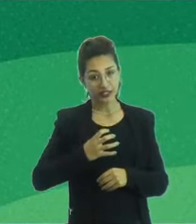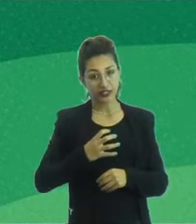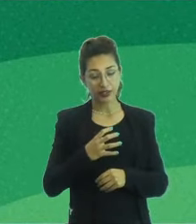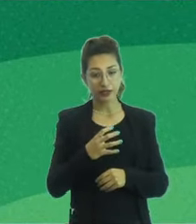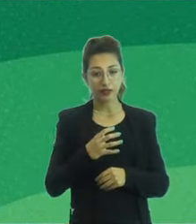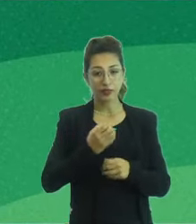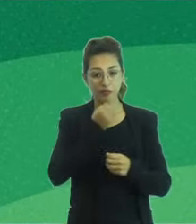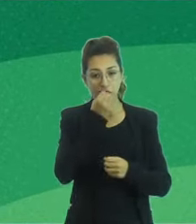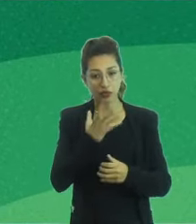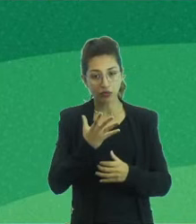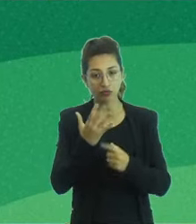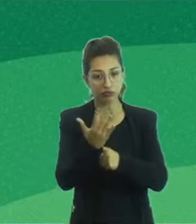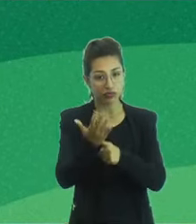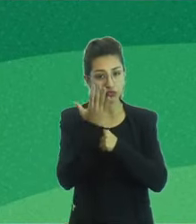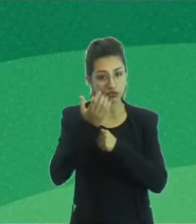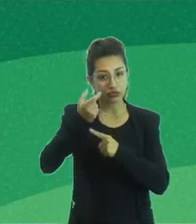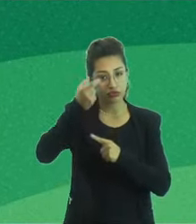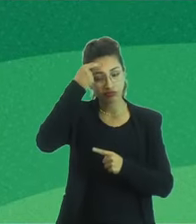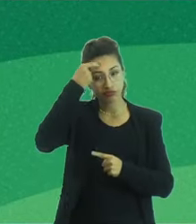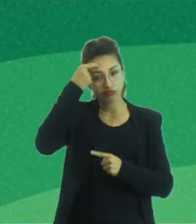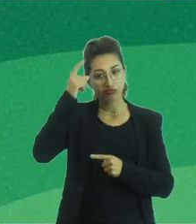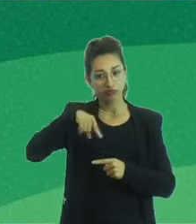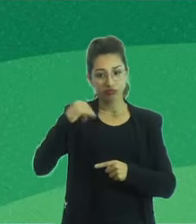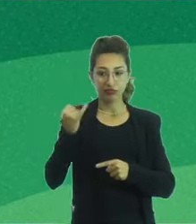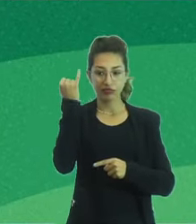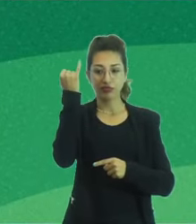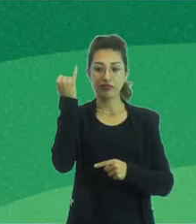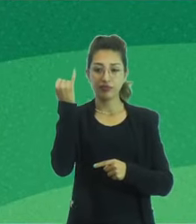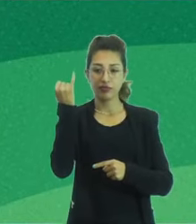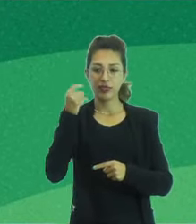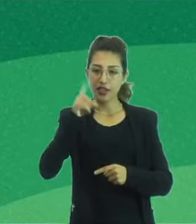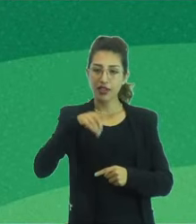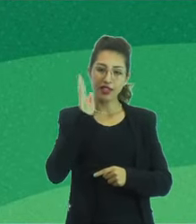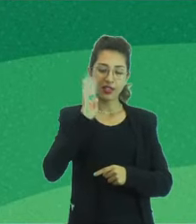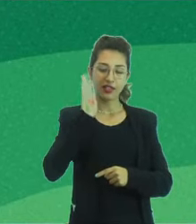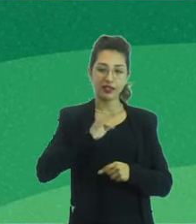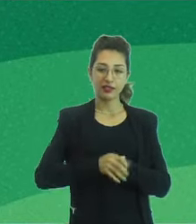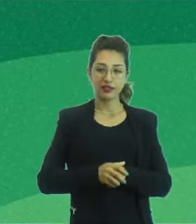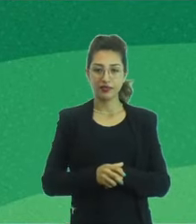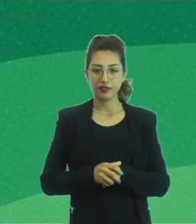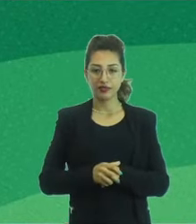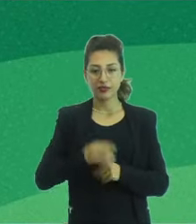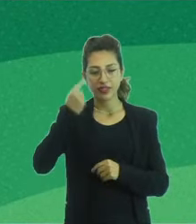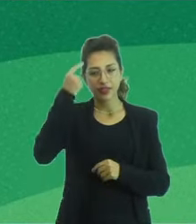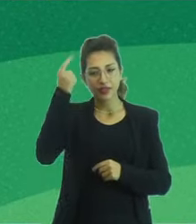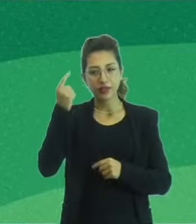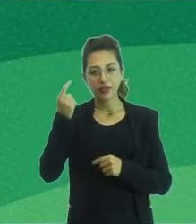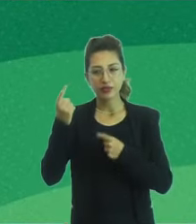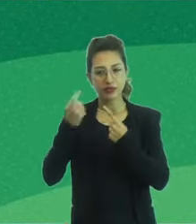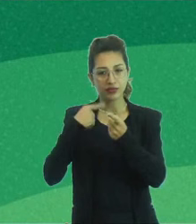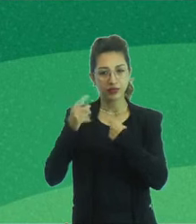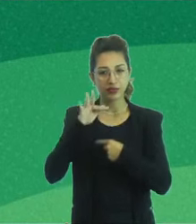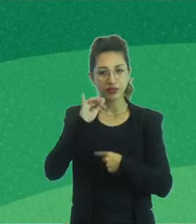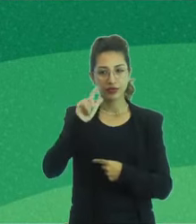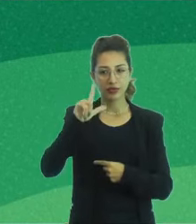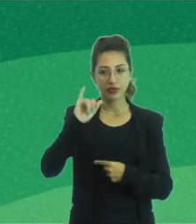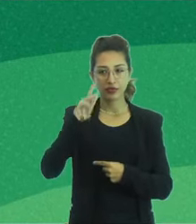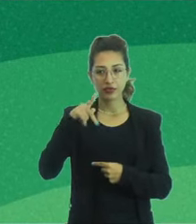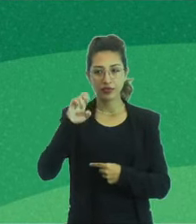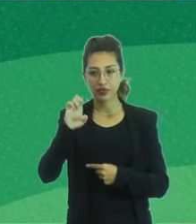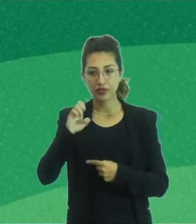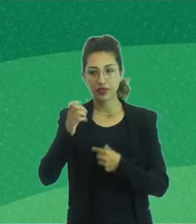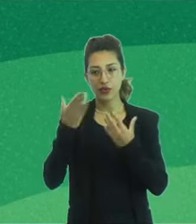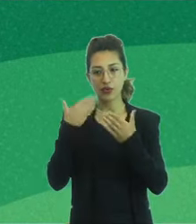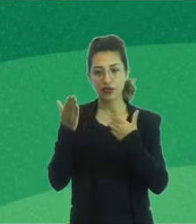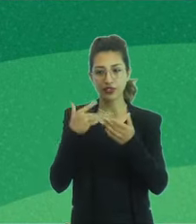para mente cara não faz assim não pô é legal é legal eu lembro de conversa tive com Felipe não sei onde Felipe tá ali um beijo